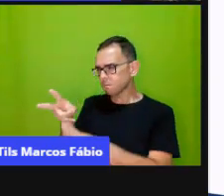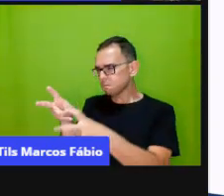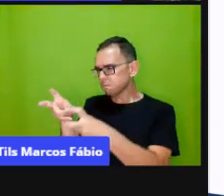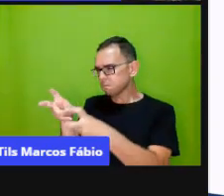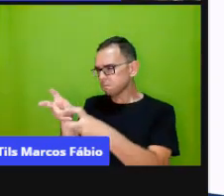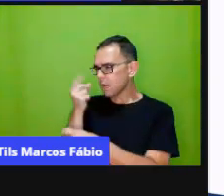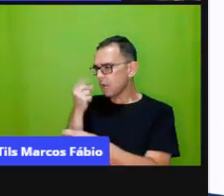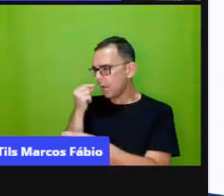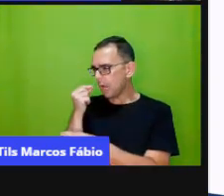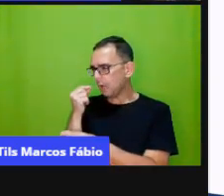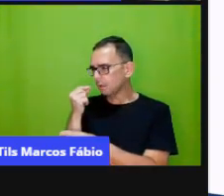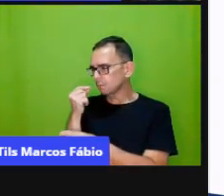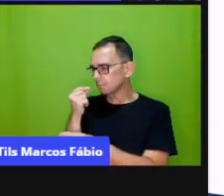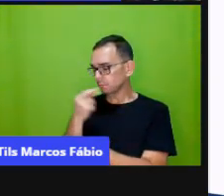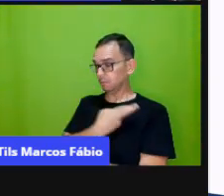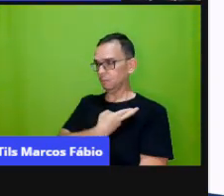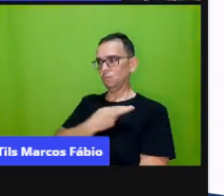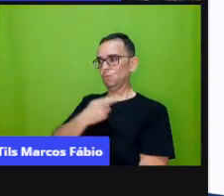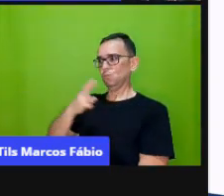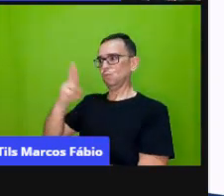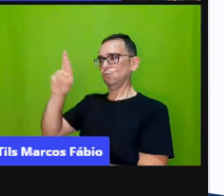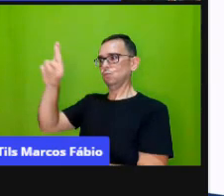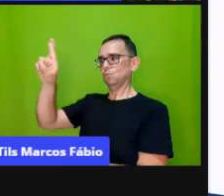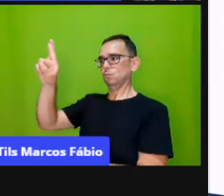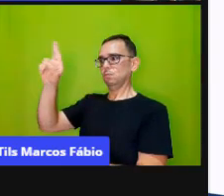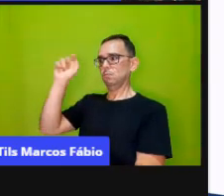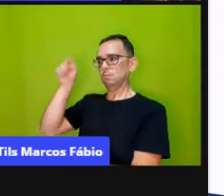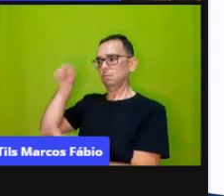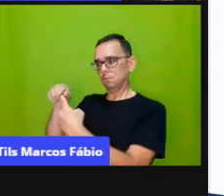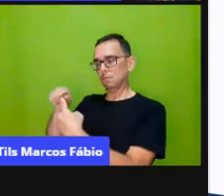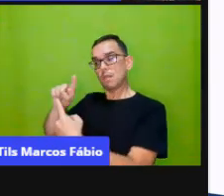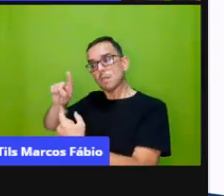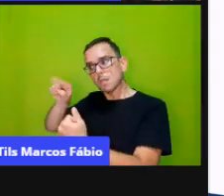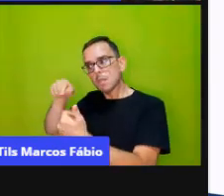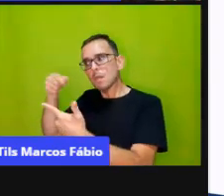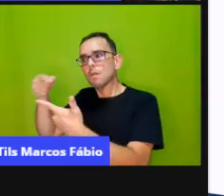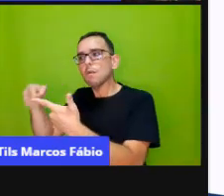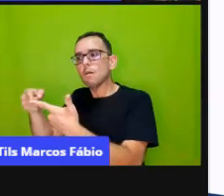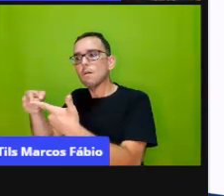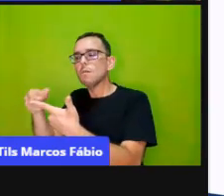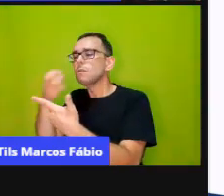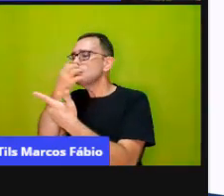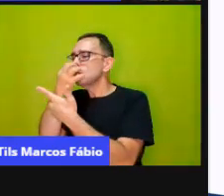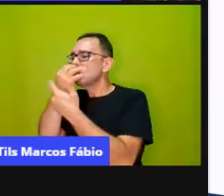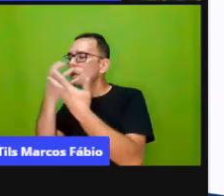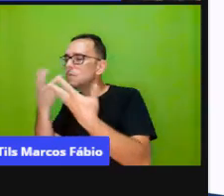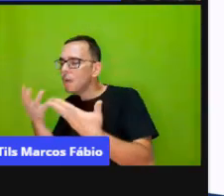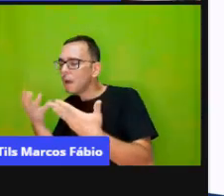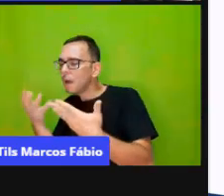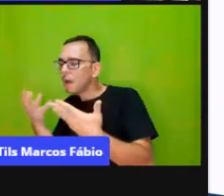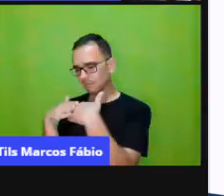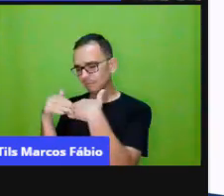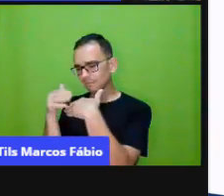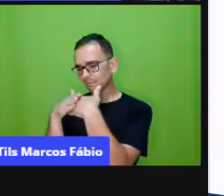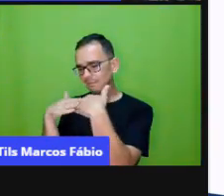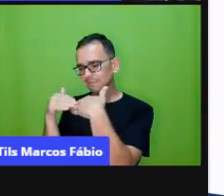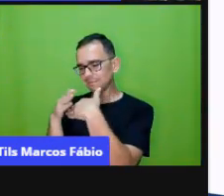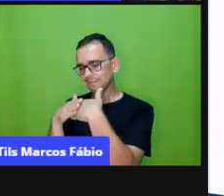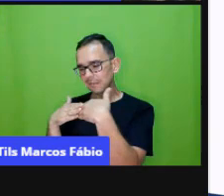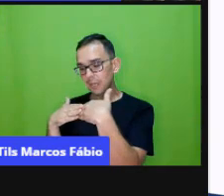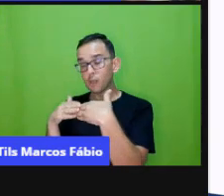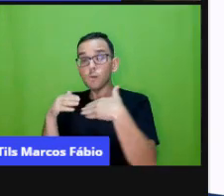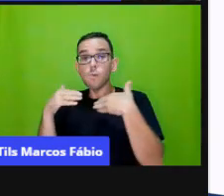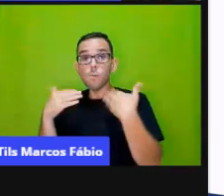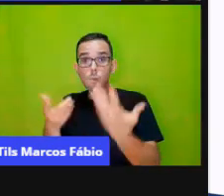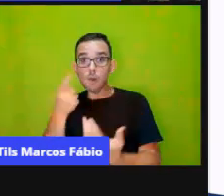base religiosa e, posteriormente, como um animal de estimação. Quando os gatos